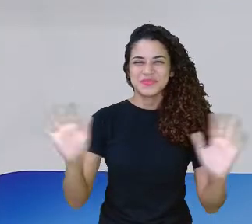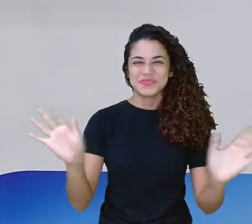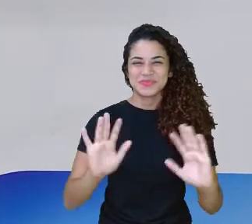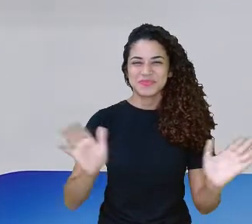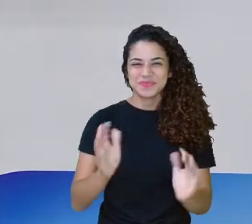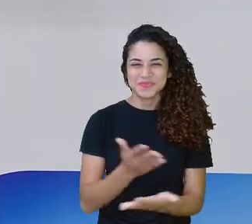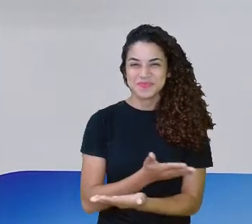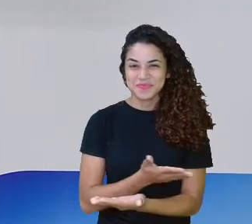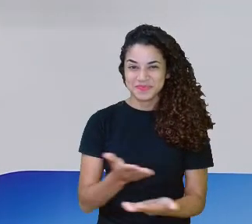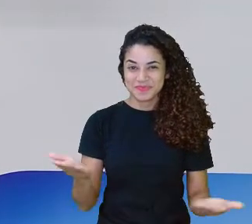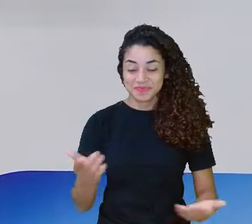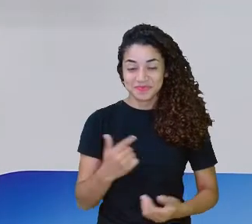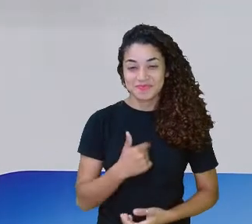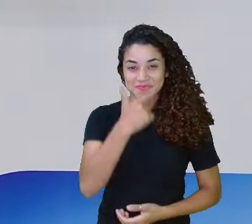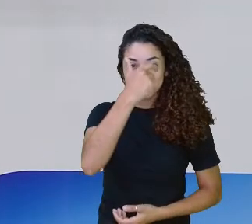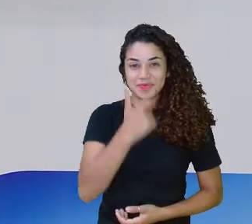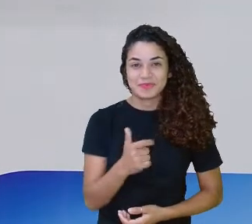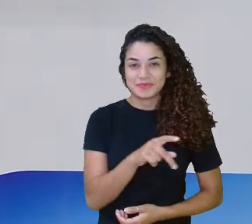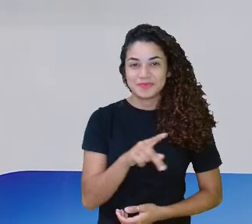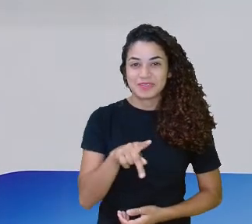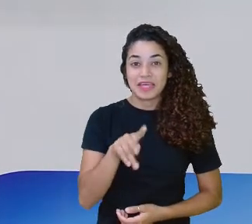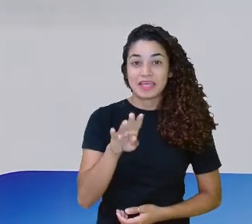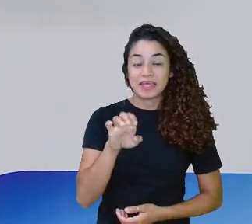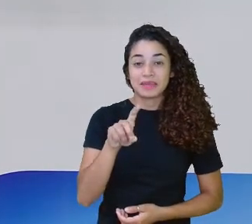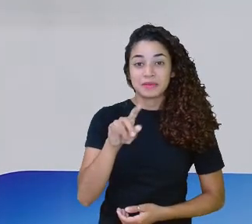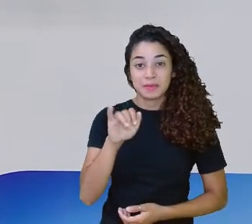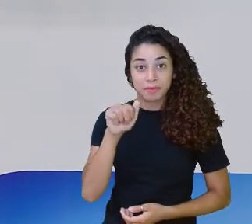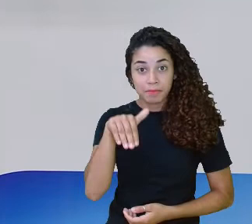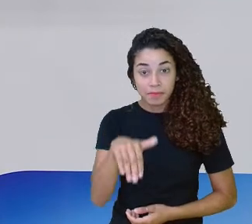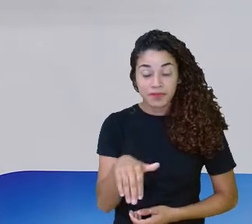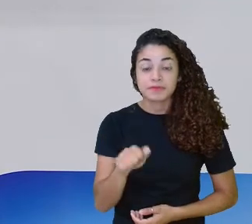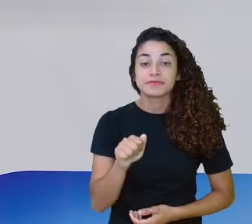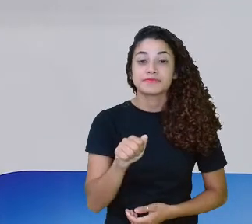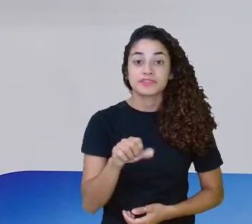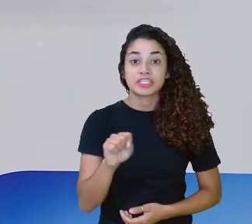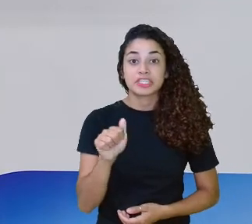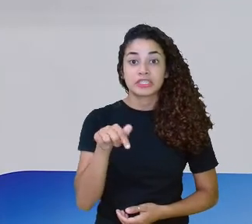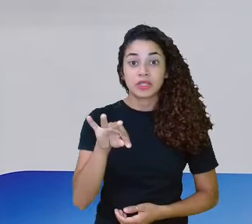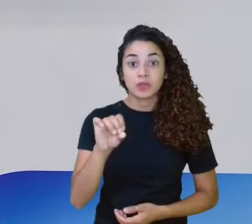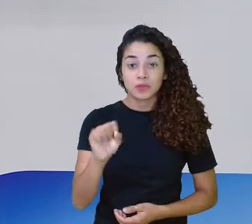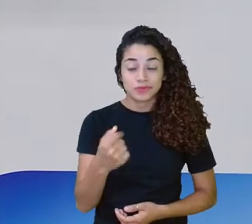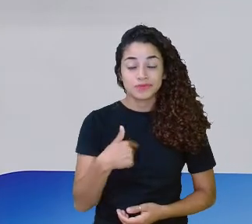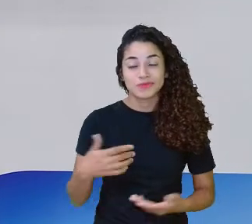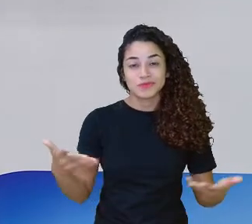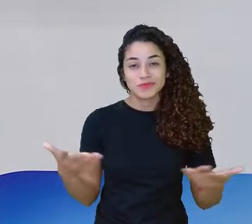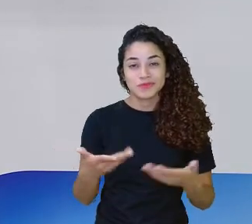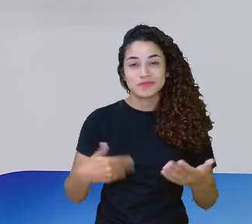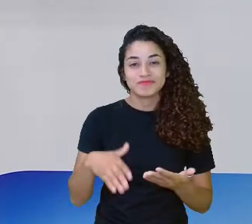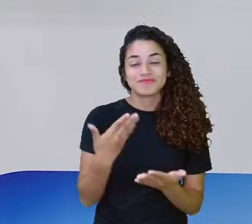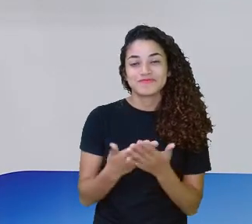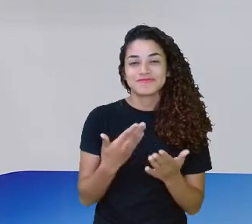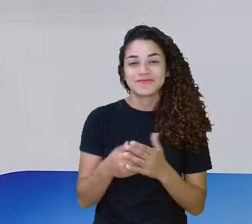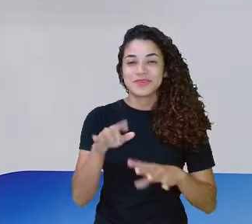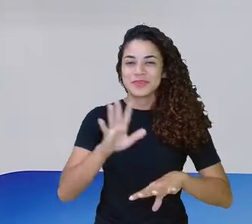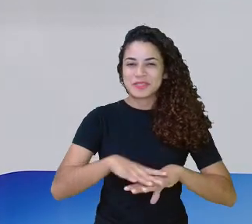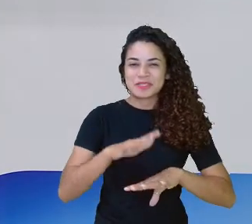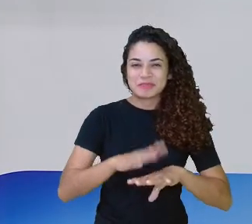Olá, pessoal. Eu sou a professora Kedima Santos e estou aqui para mais uma aula de matemática.